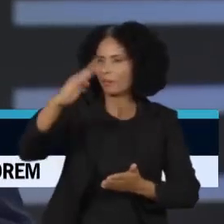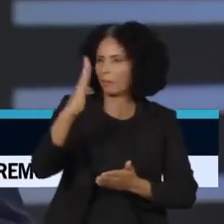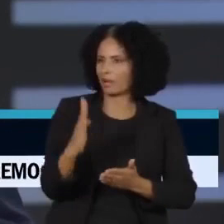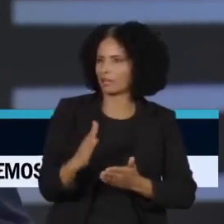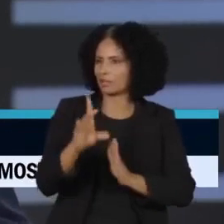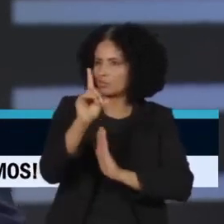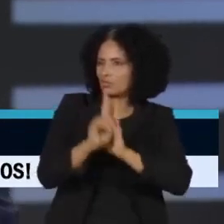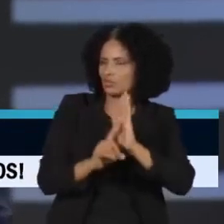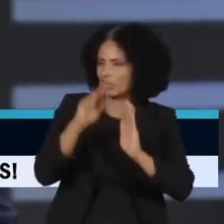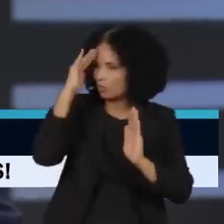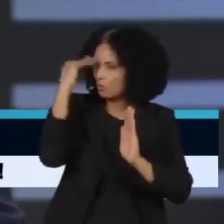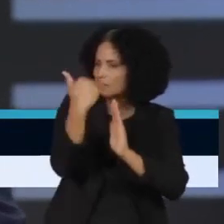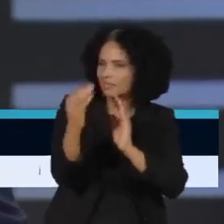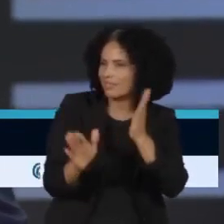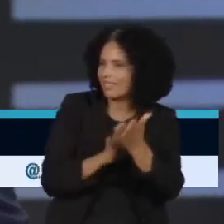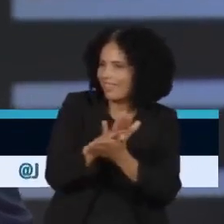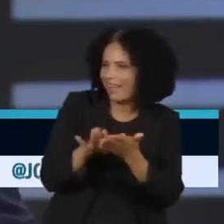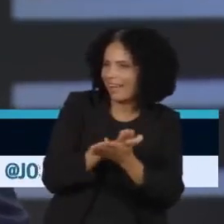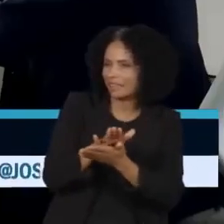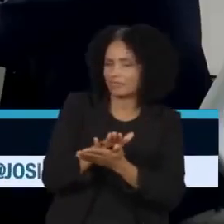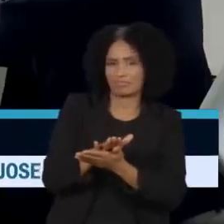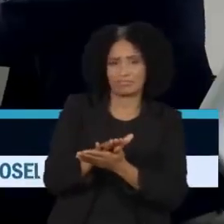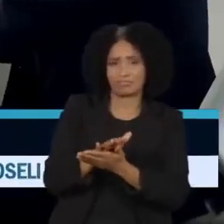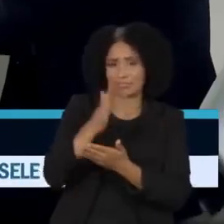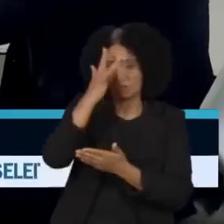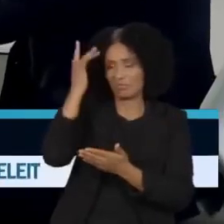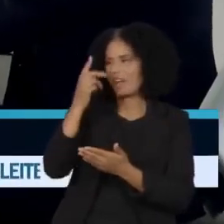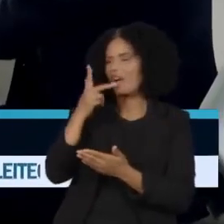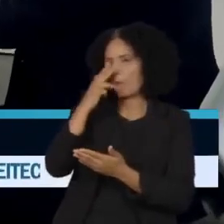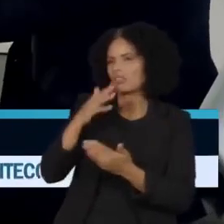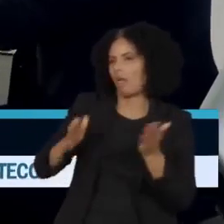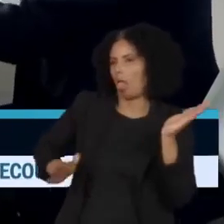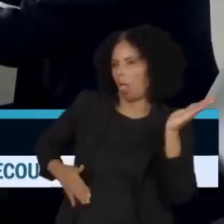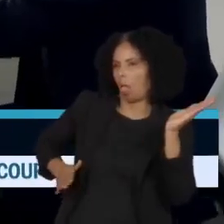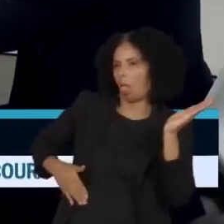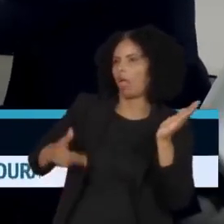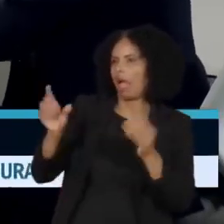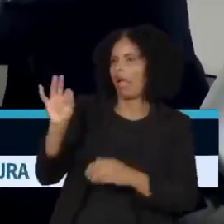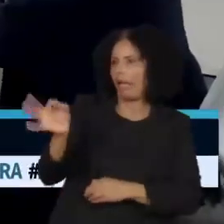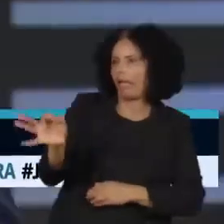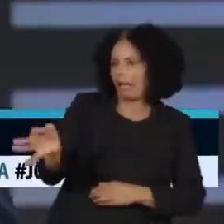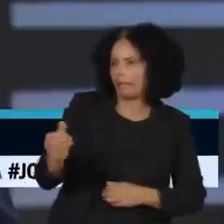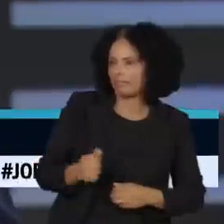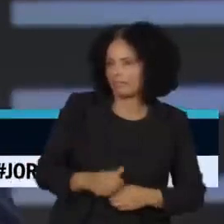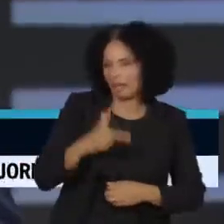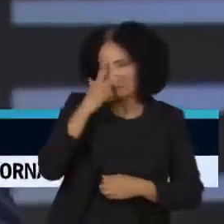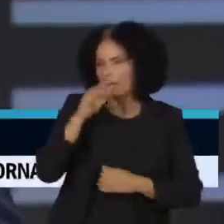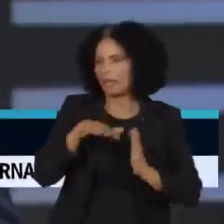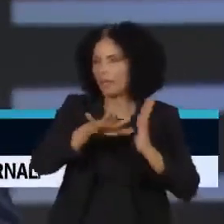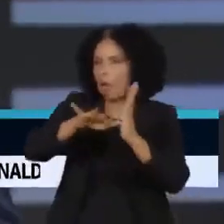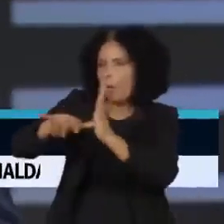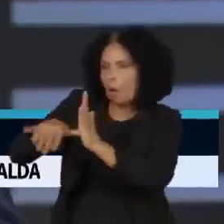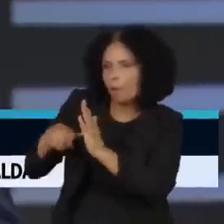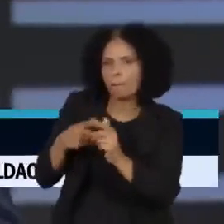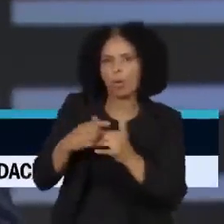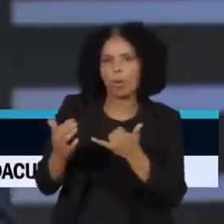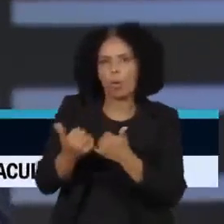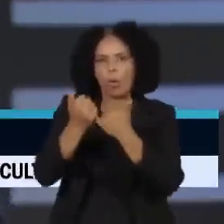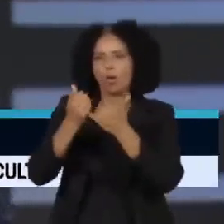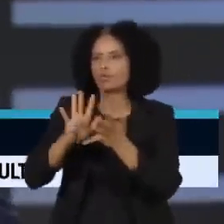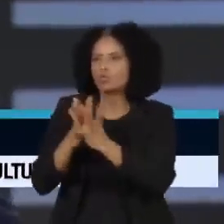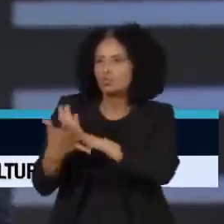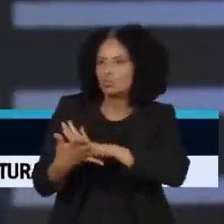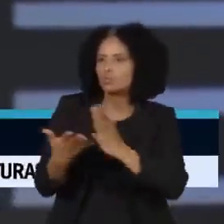fanáticos extremistas que lá estavam que era um bandidos porque eles são ladrões roubaram né destruíram um patrimônio público